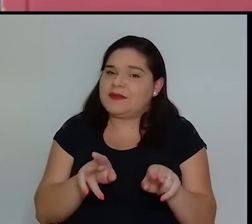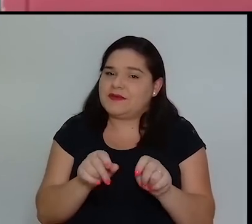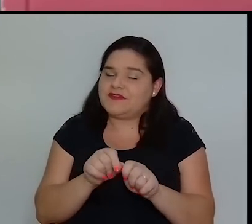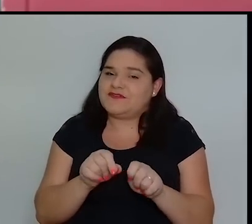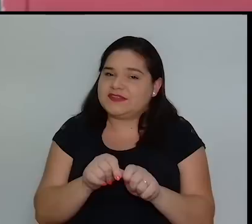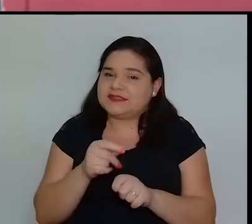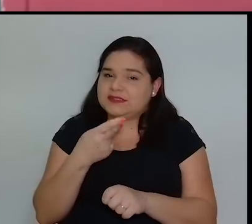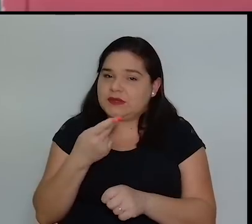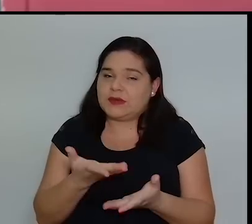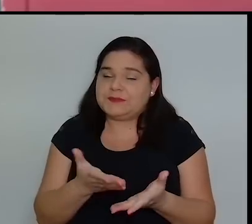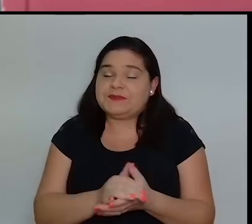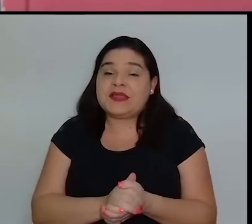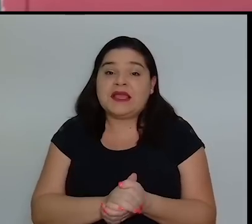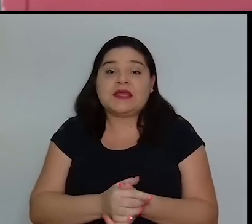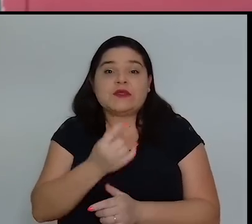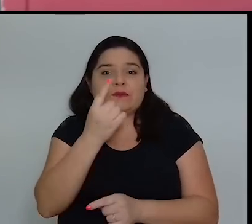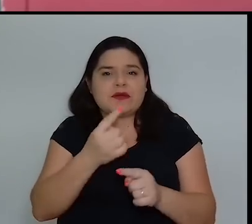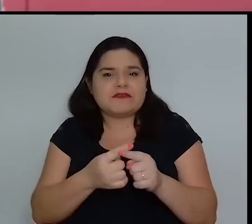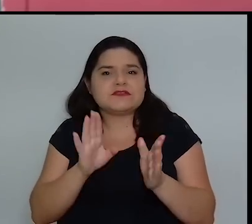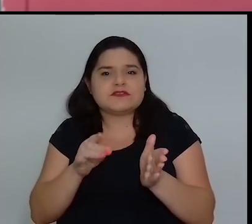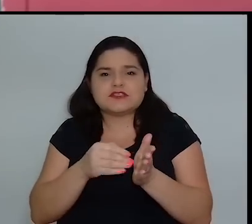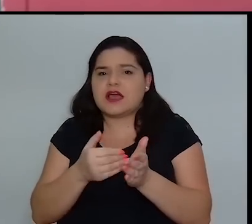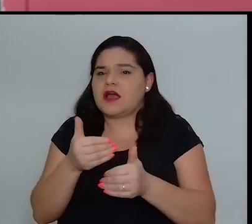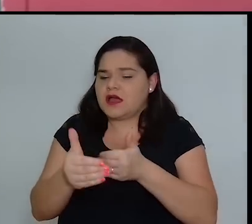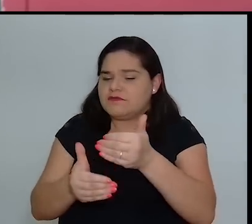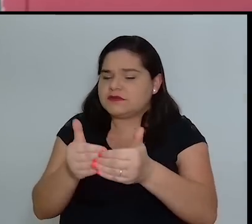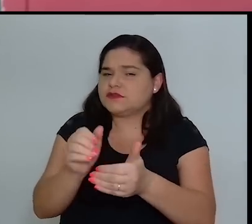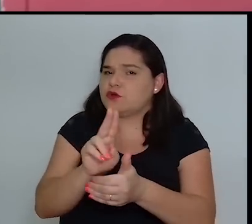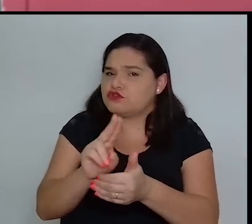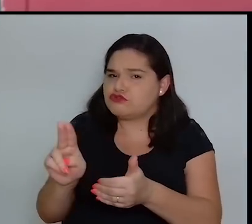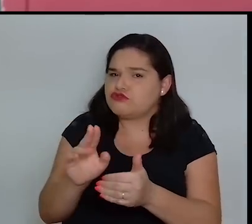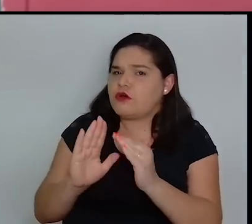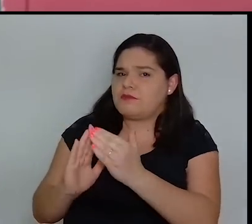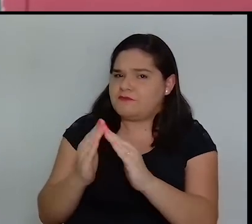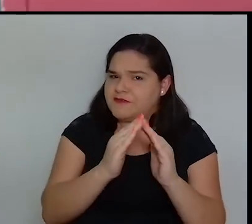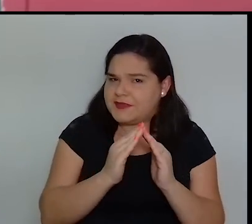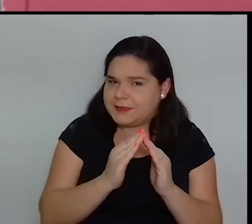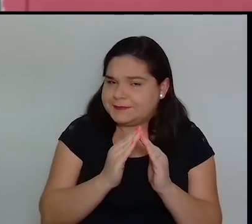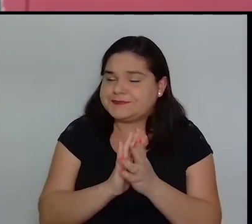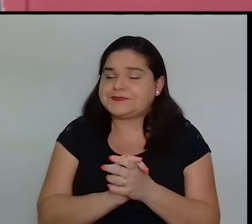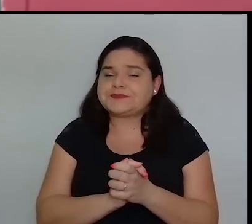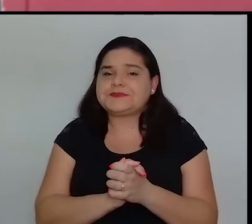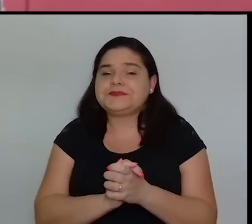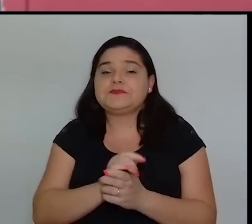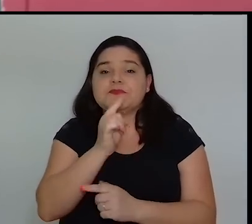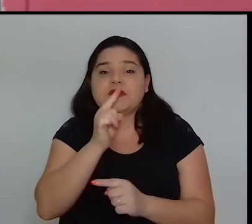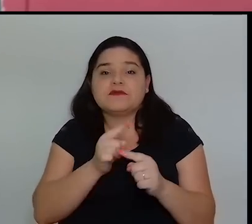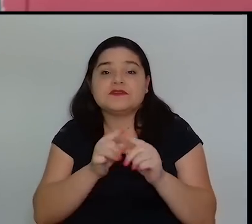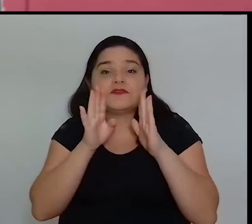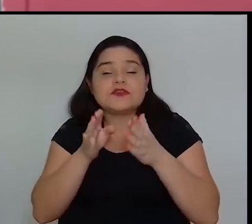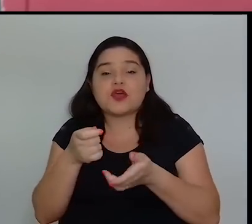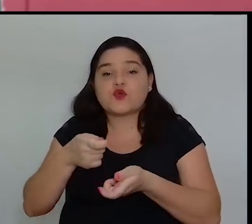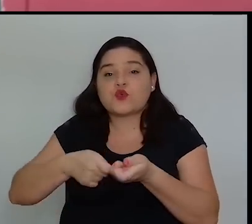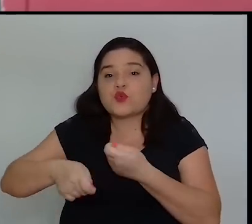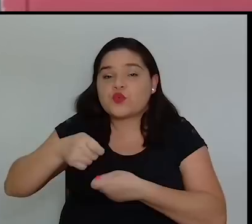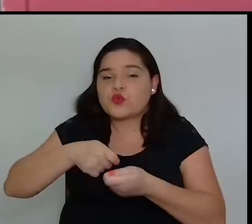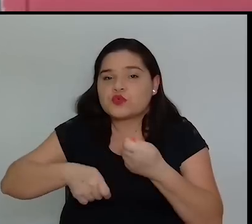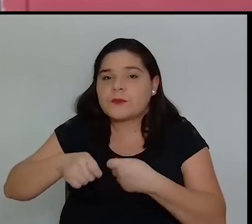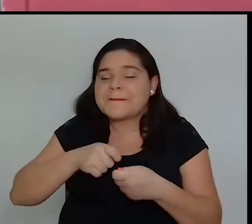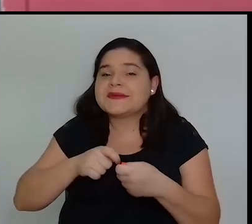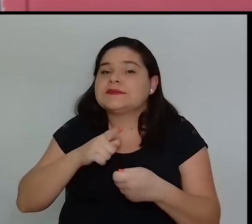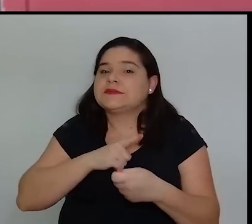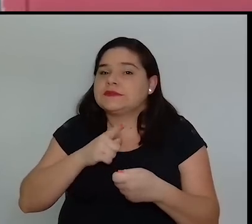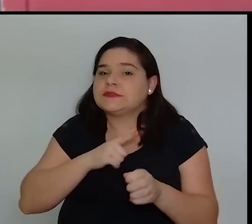é uma vez que já avançamos muito com o nome favela é uma vez que economicamente a gente também tá